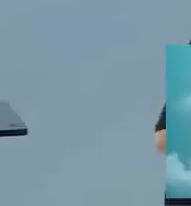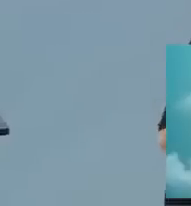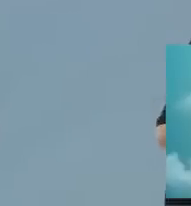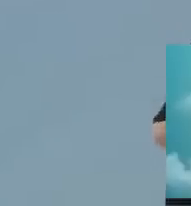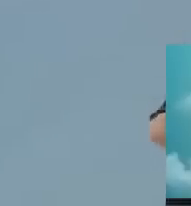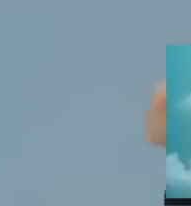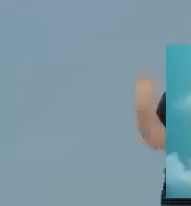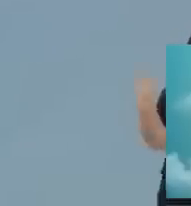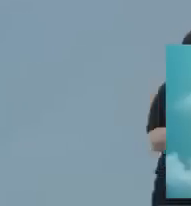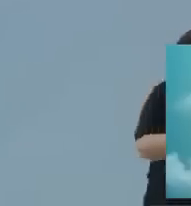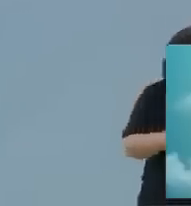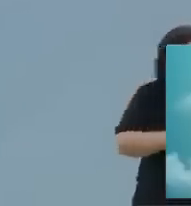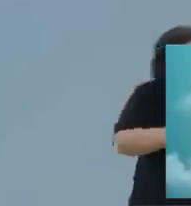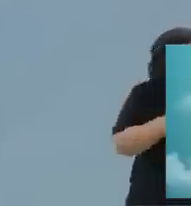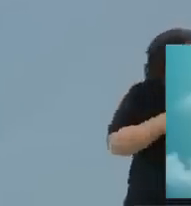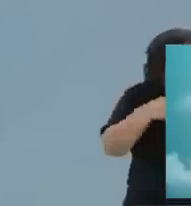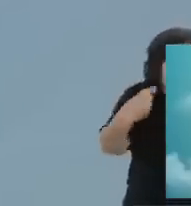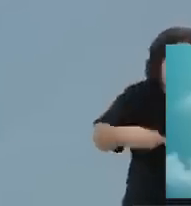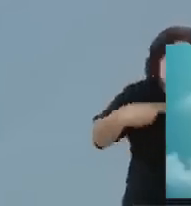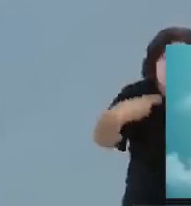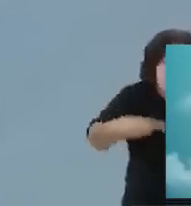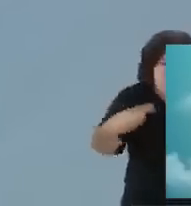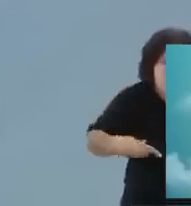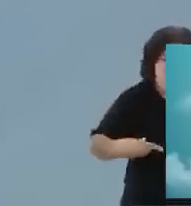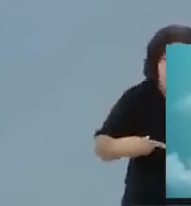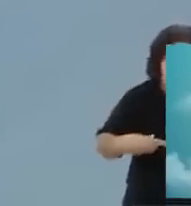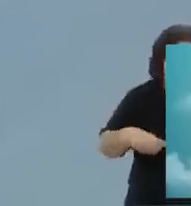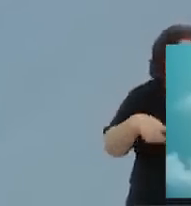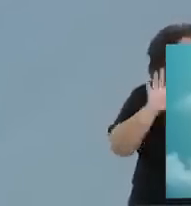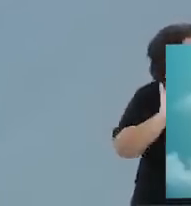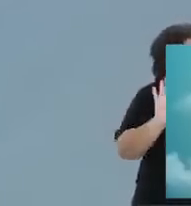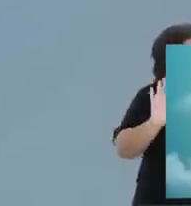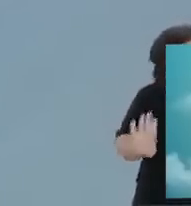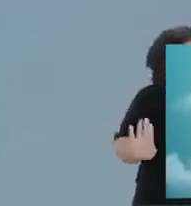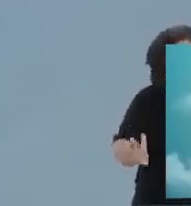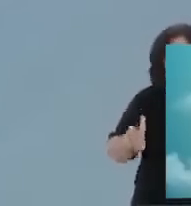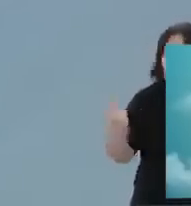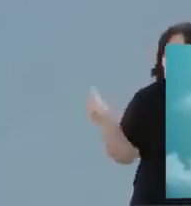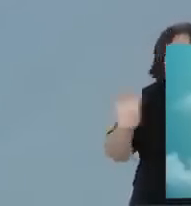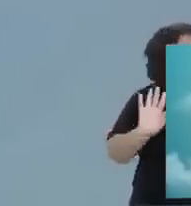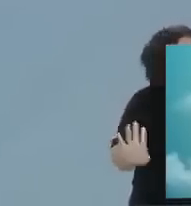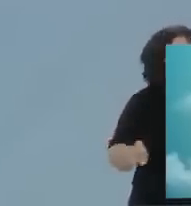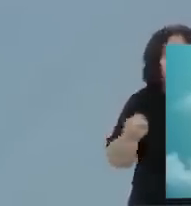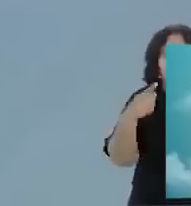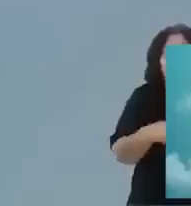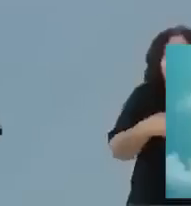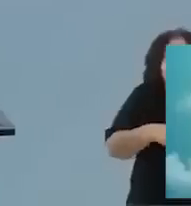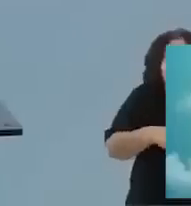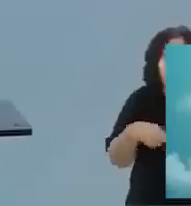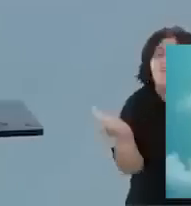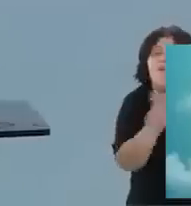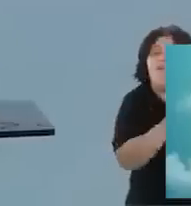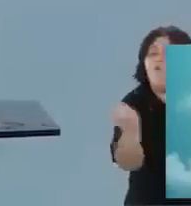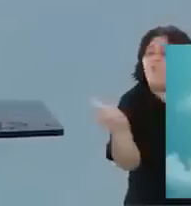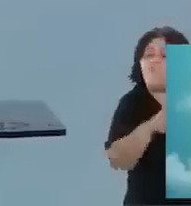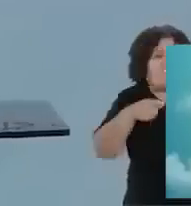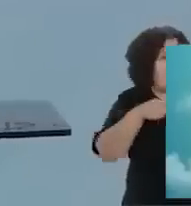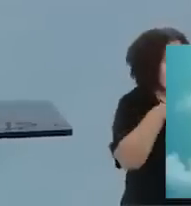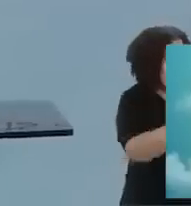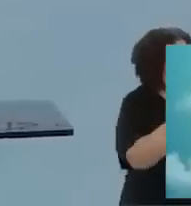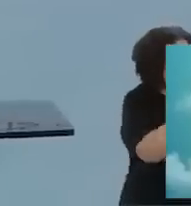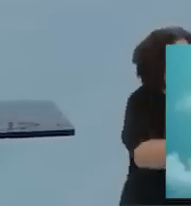guerra. Não é porque está explodindo uma guerra lá agora, uma invasão militar da Rússia à Ucrânia. É o mundo das